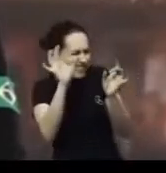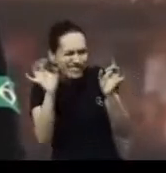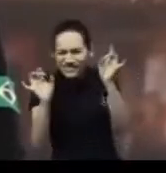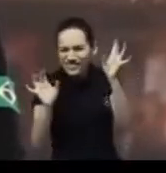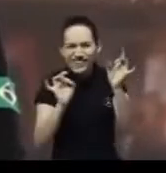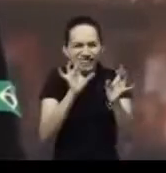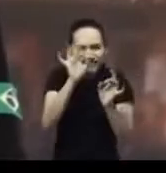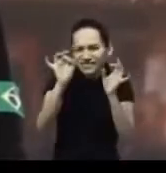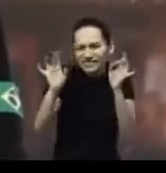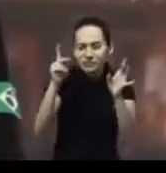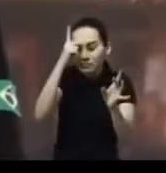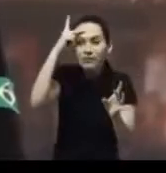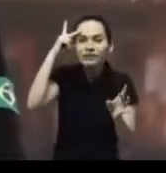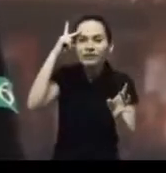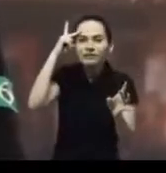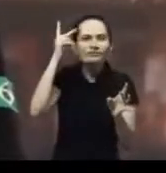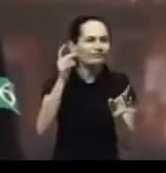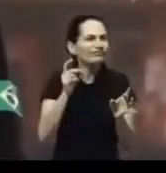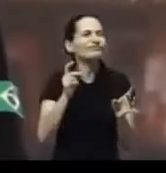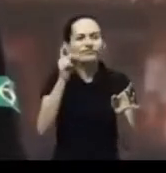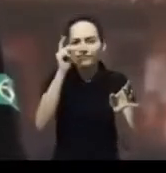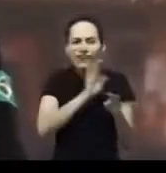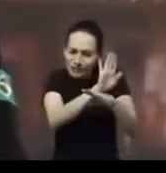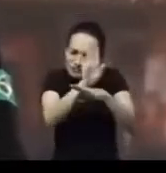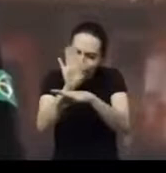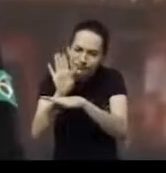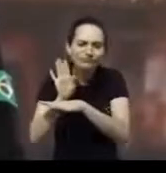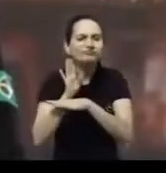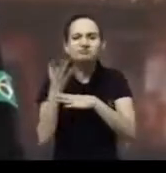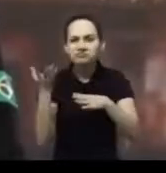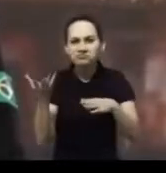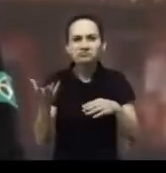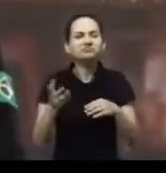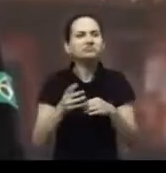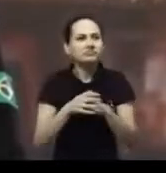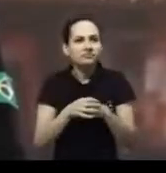cada pessoa que tá aqui dentro né